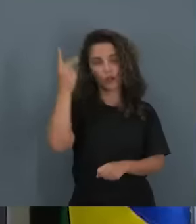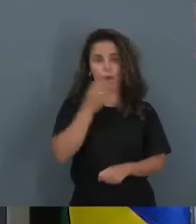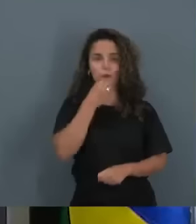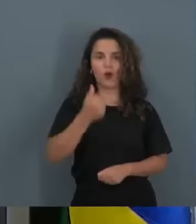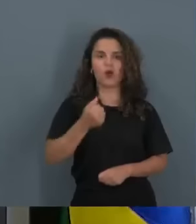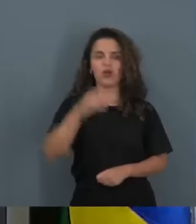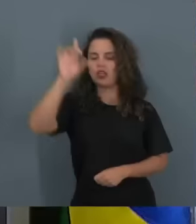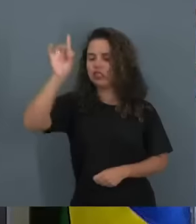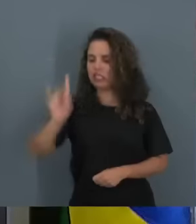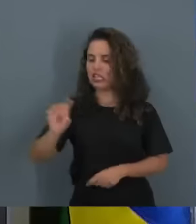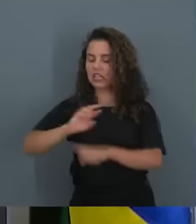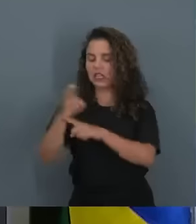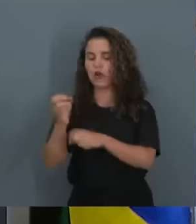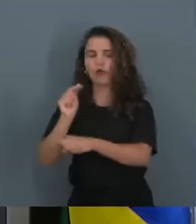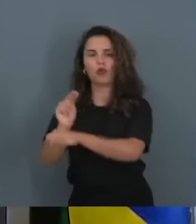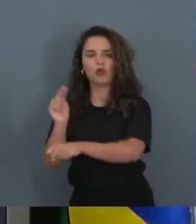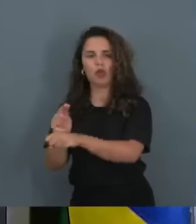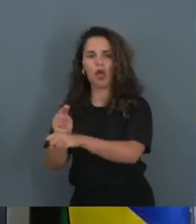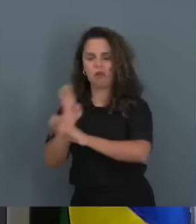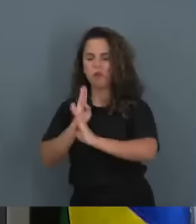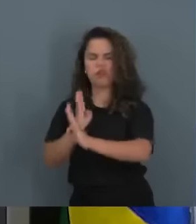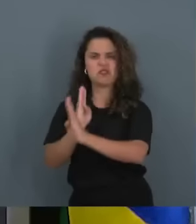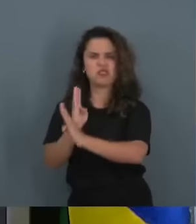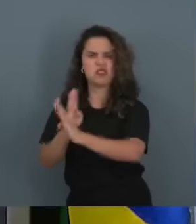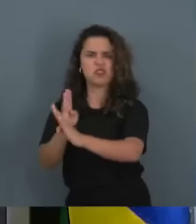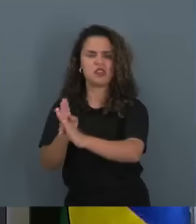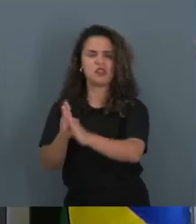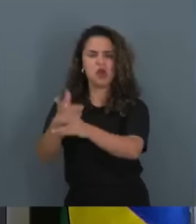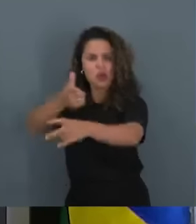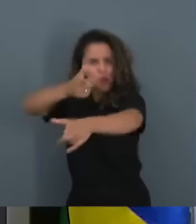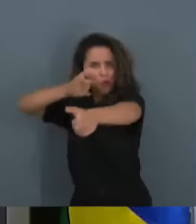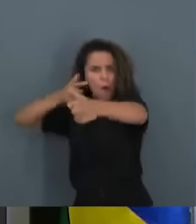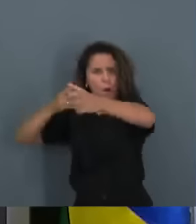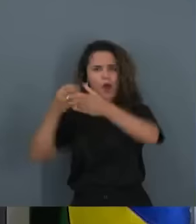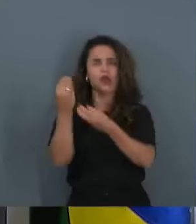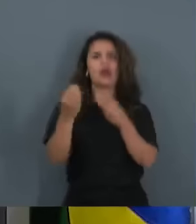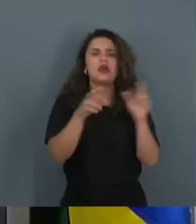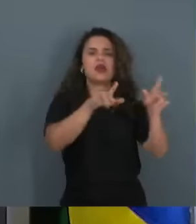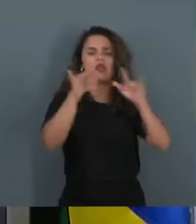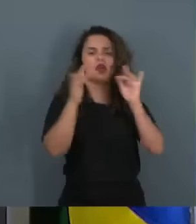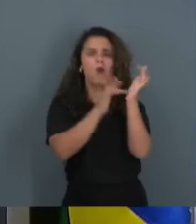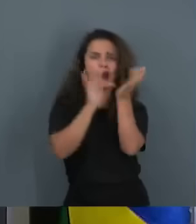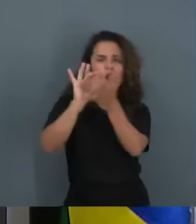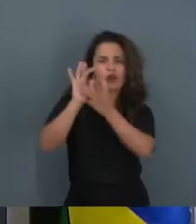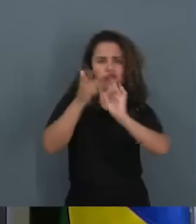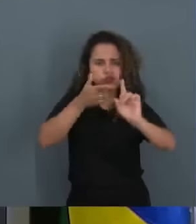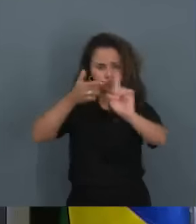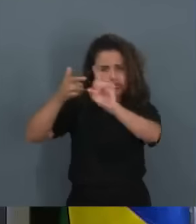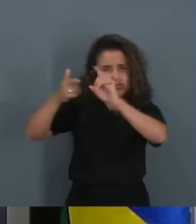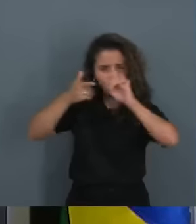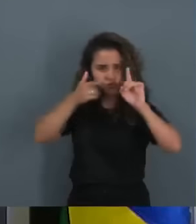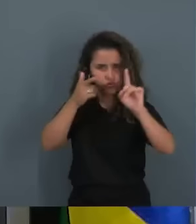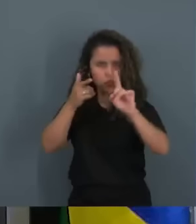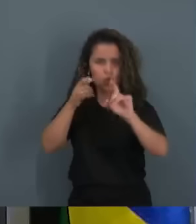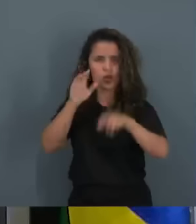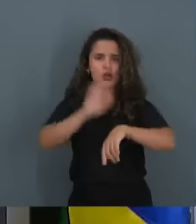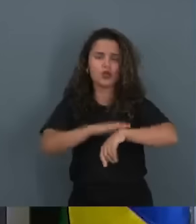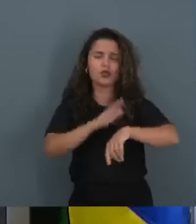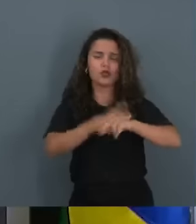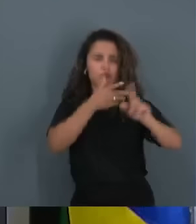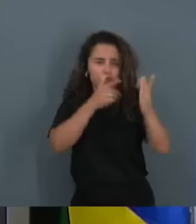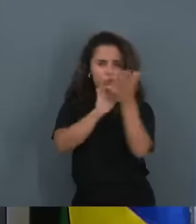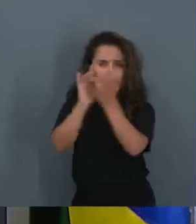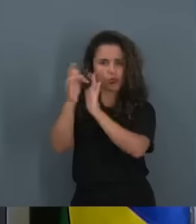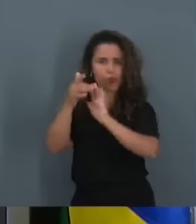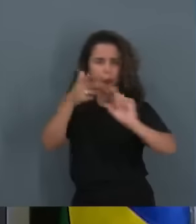quem é conservador é caçada, como caçavam cristãos na época de Cristo, jogando